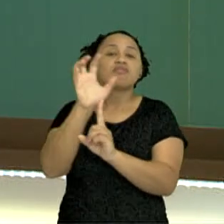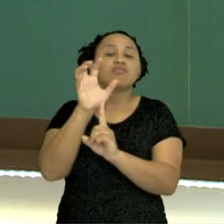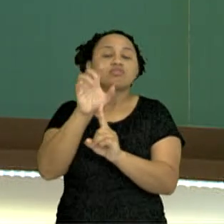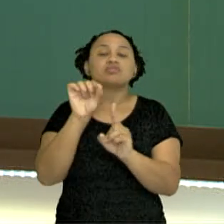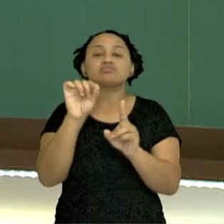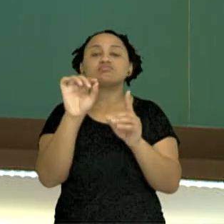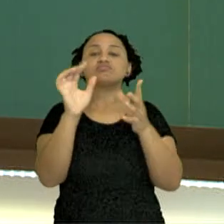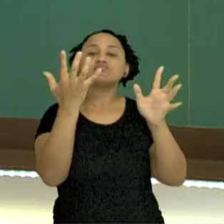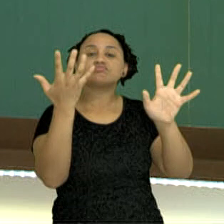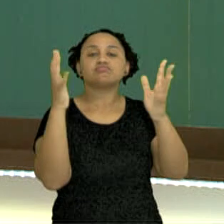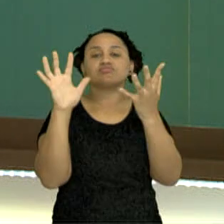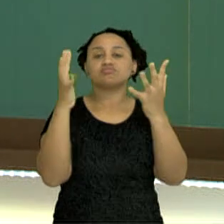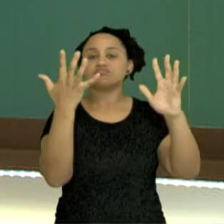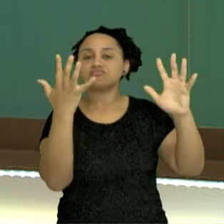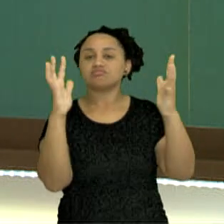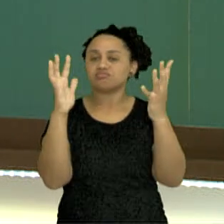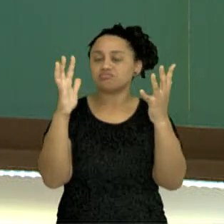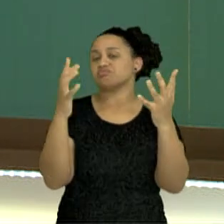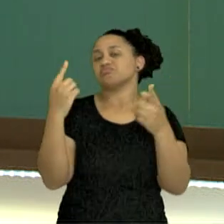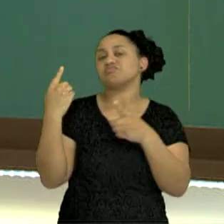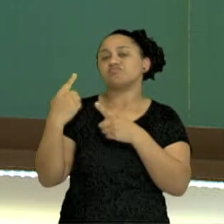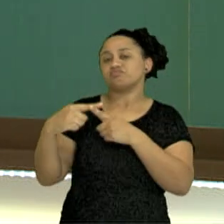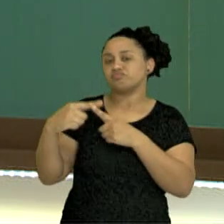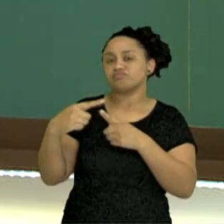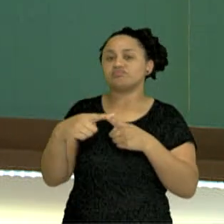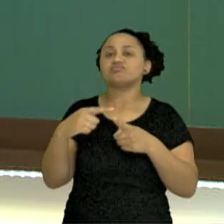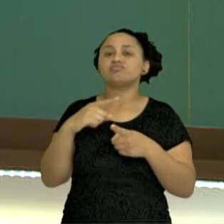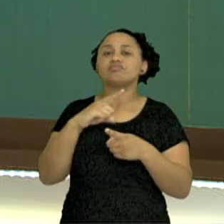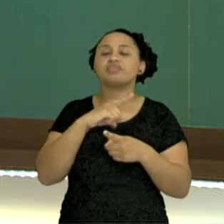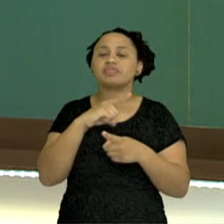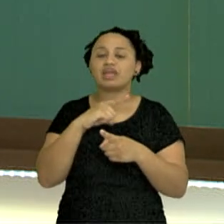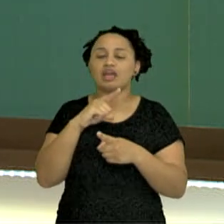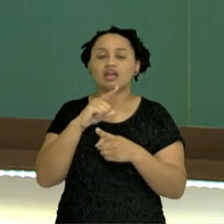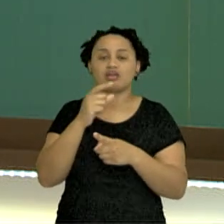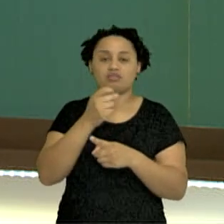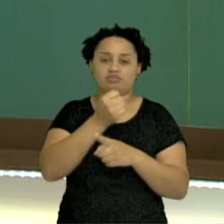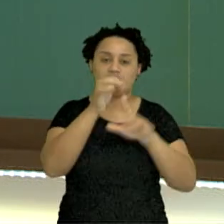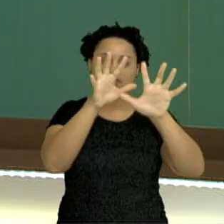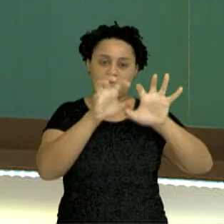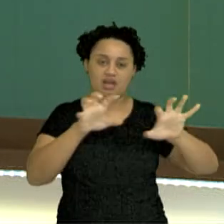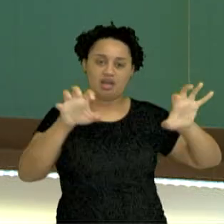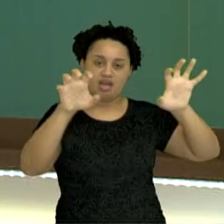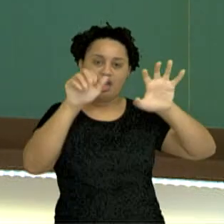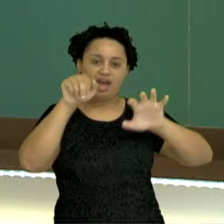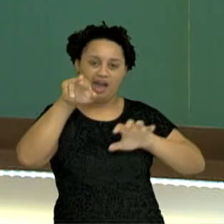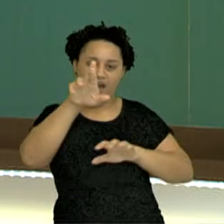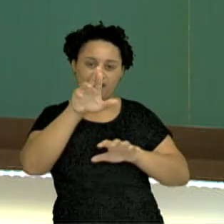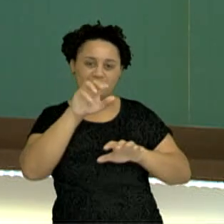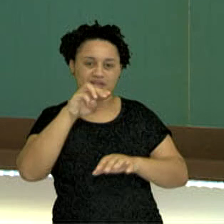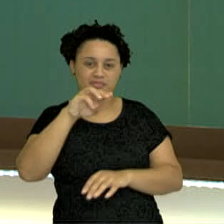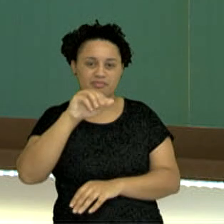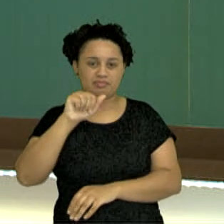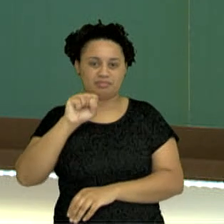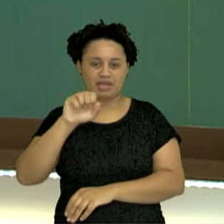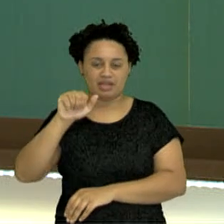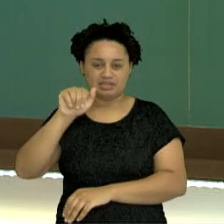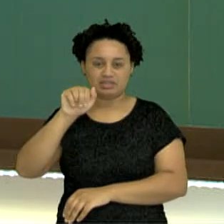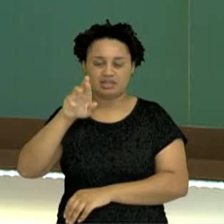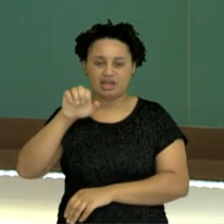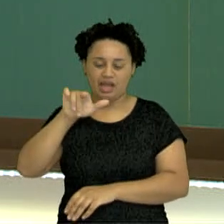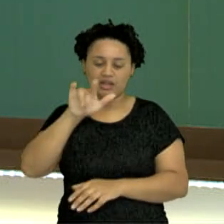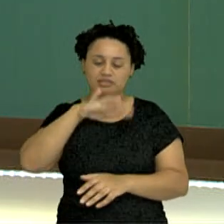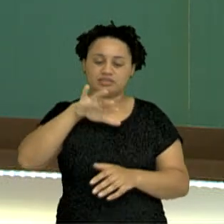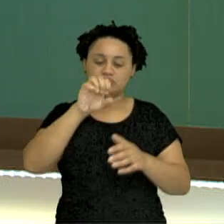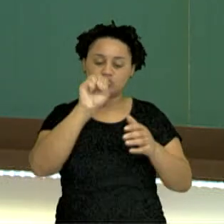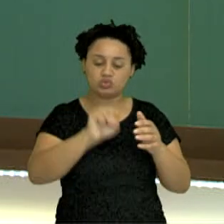nas condições climáticas, pois uma massa de ar, pode a gente pensar numa massa de ar que está vindo do Polo